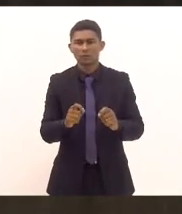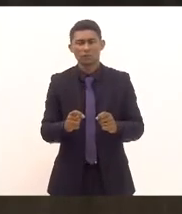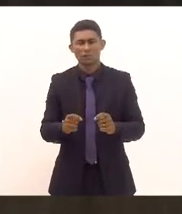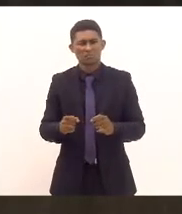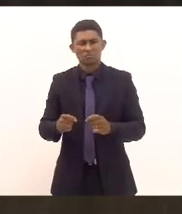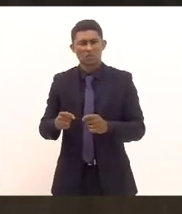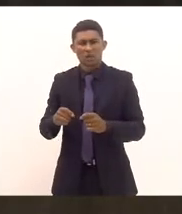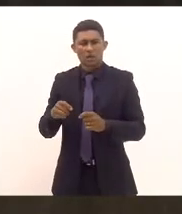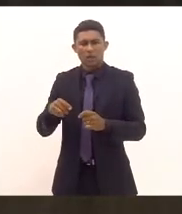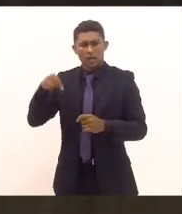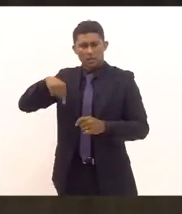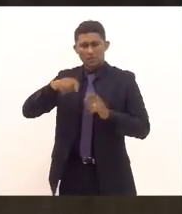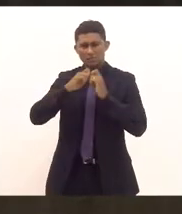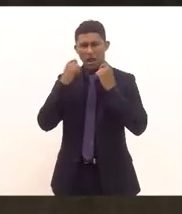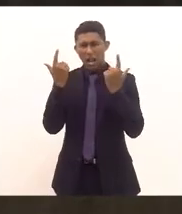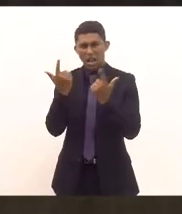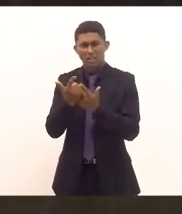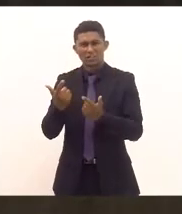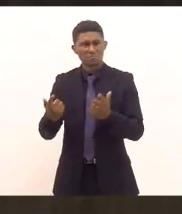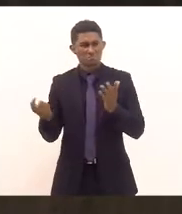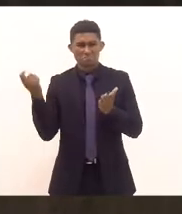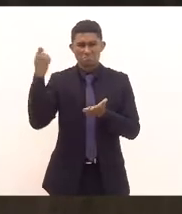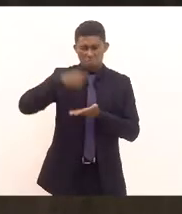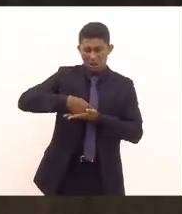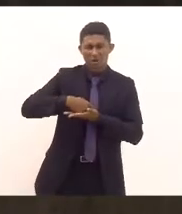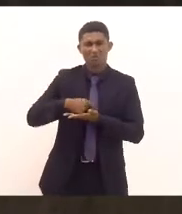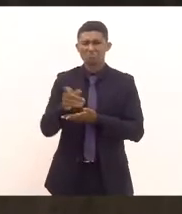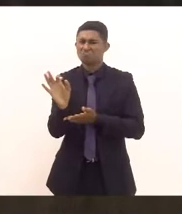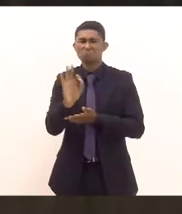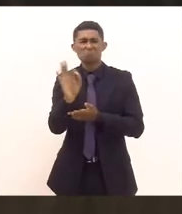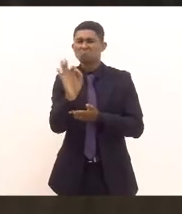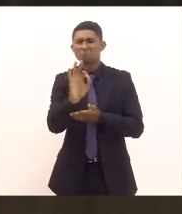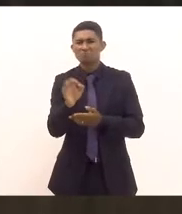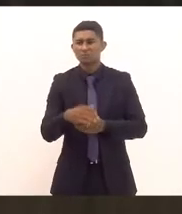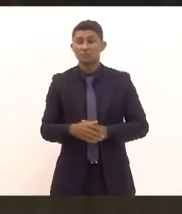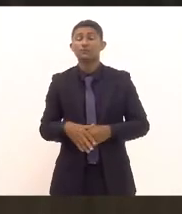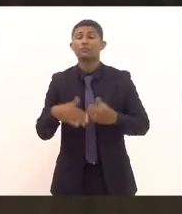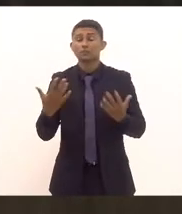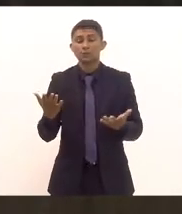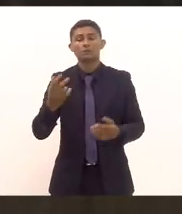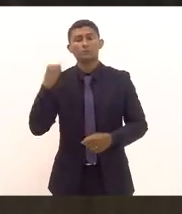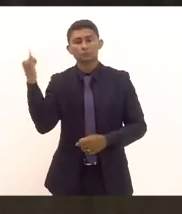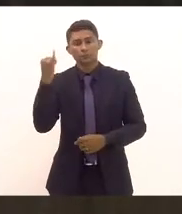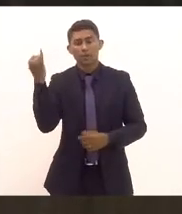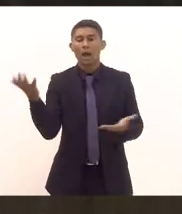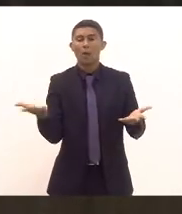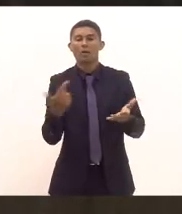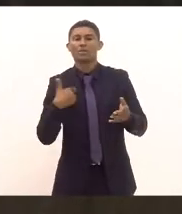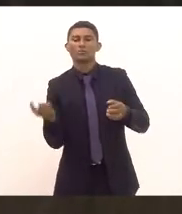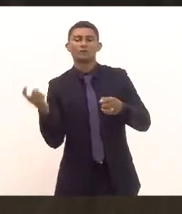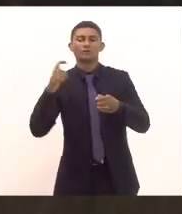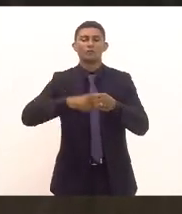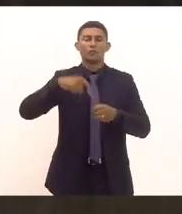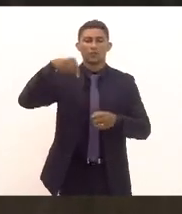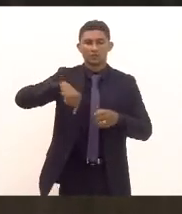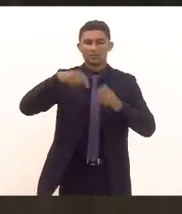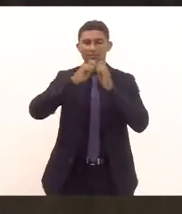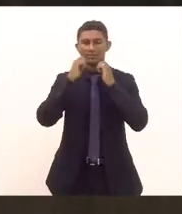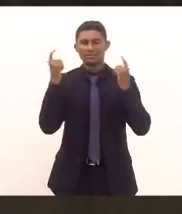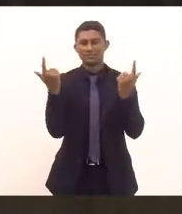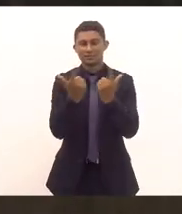qualquer para Assembleia Legislativa nesse sentido então muito importante a senhora presidenta retoma os trabalhos aqui nessa casa